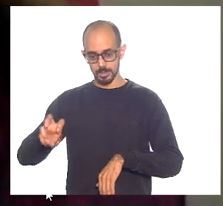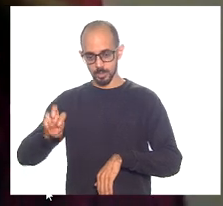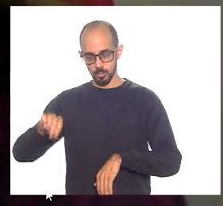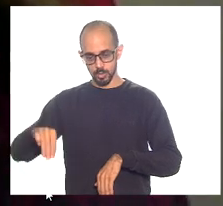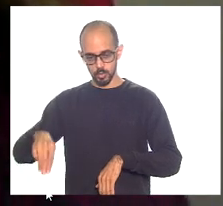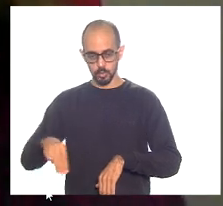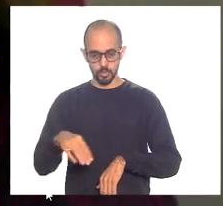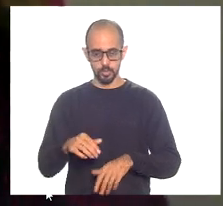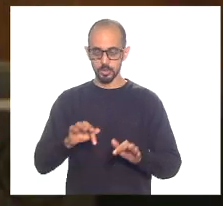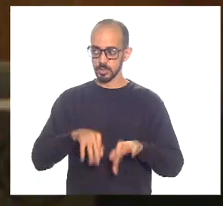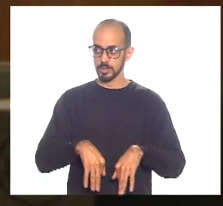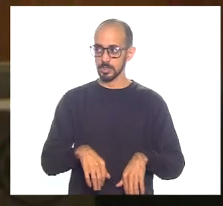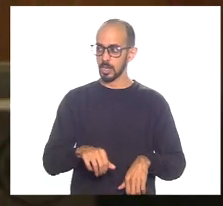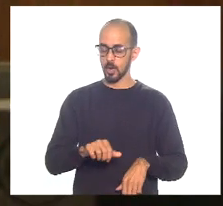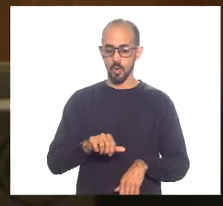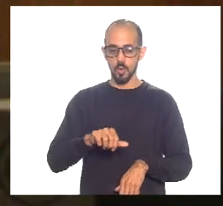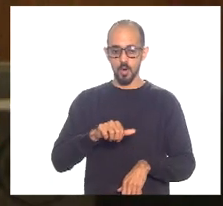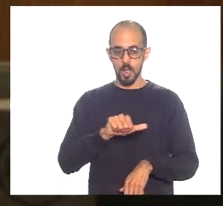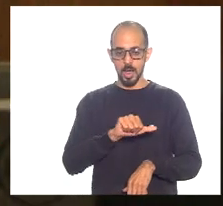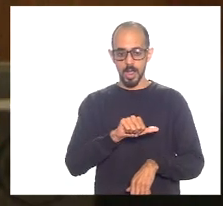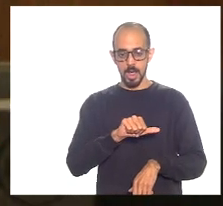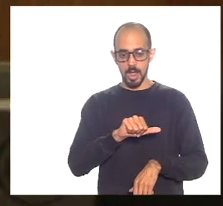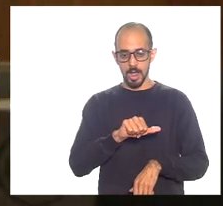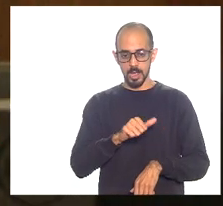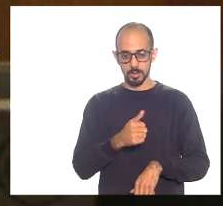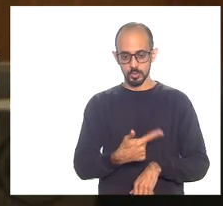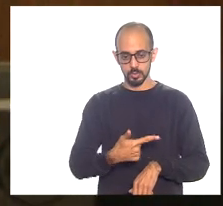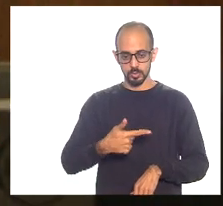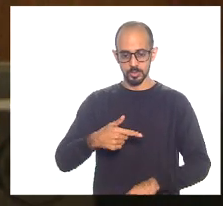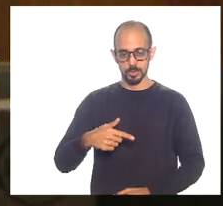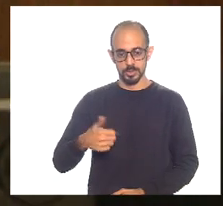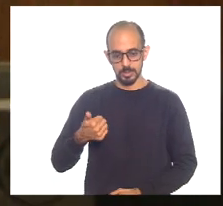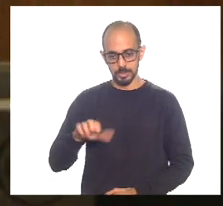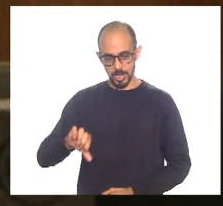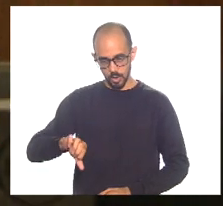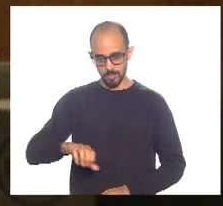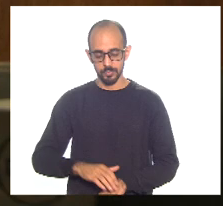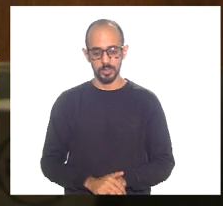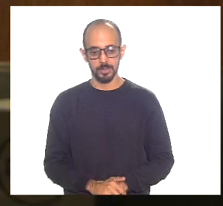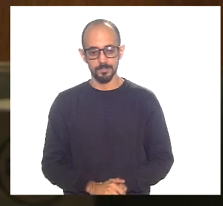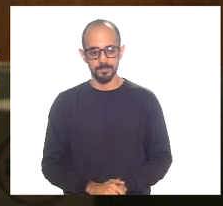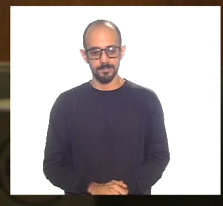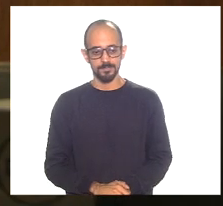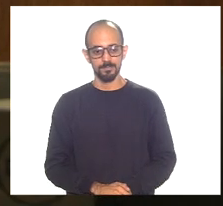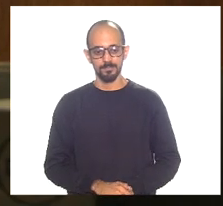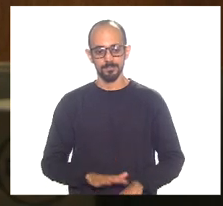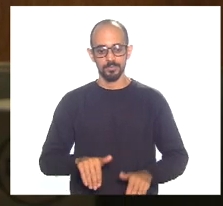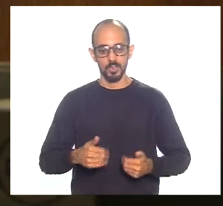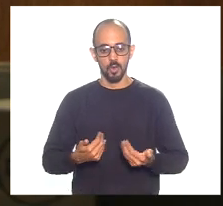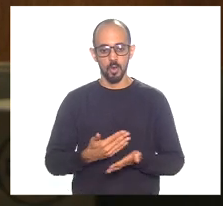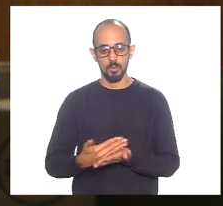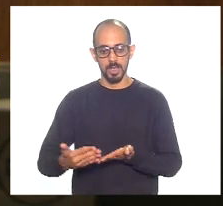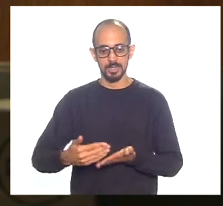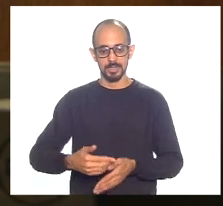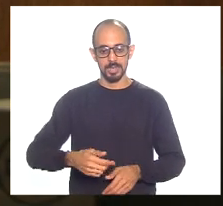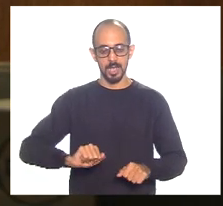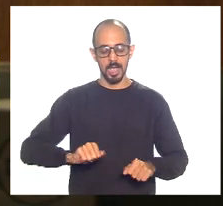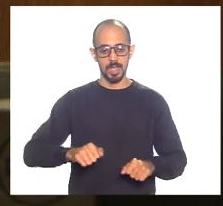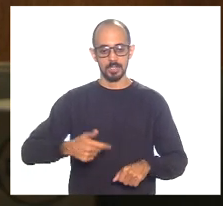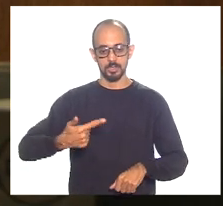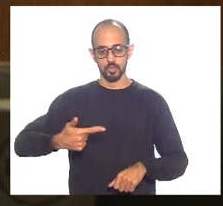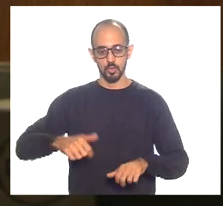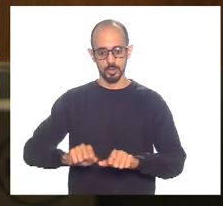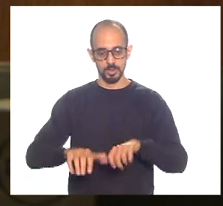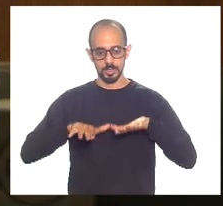minutos. Lida e aprovada a ata, passa-se a ordem da 2ª sessão extraordinária do dia 27.